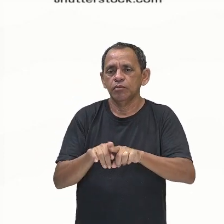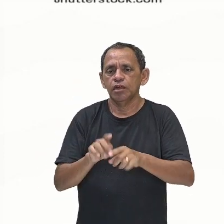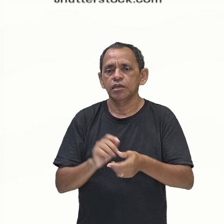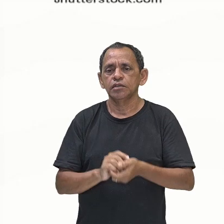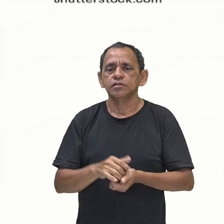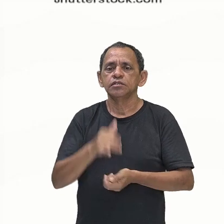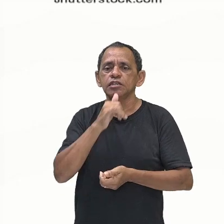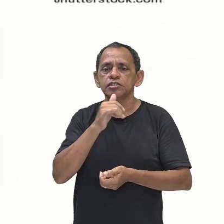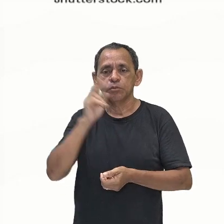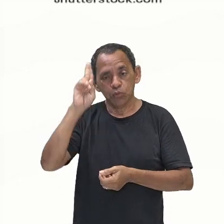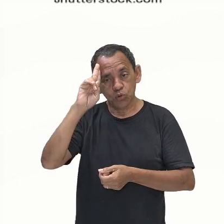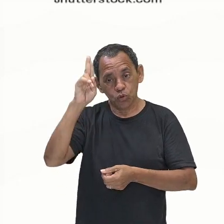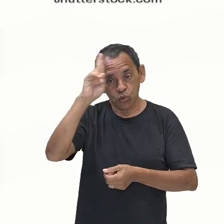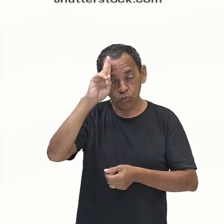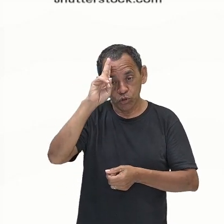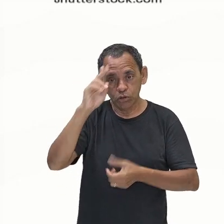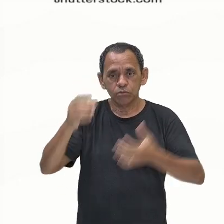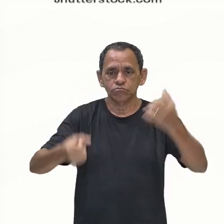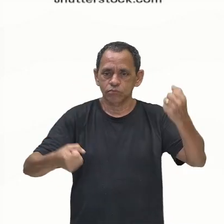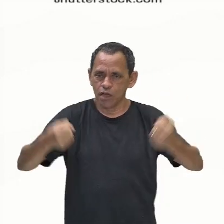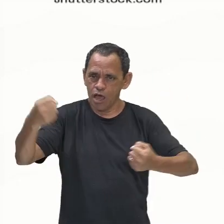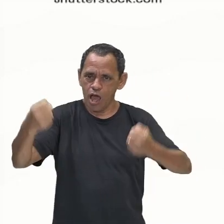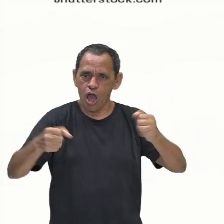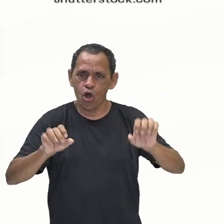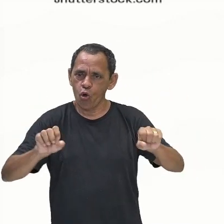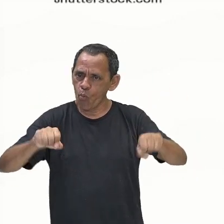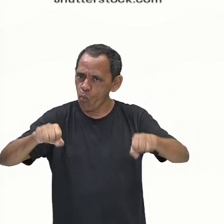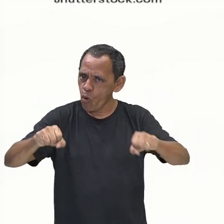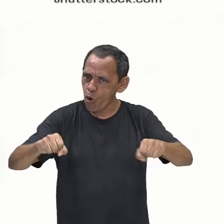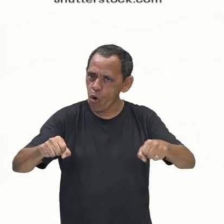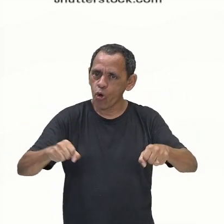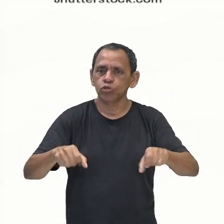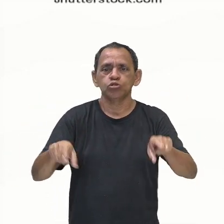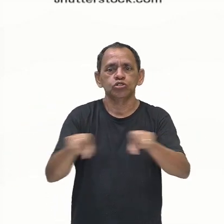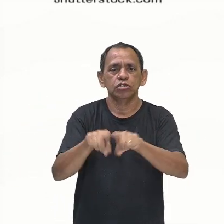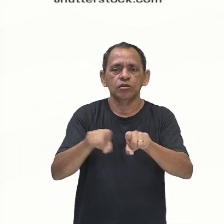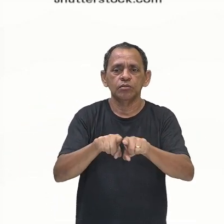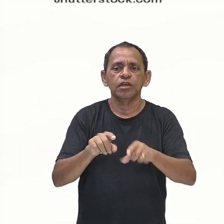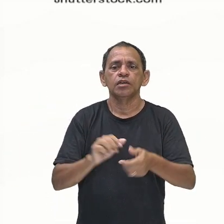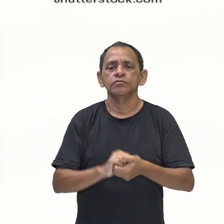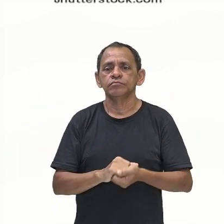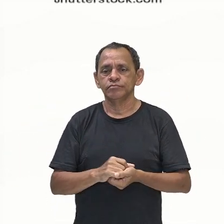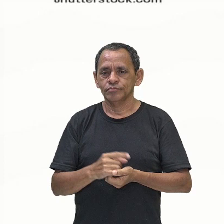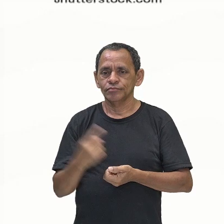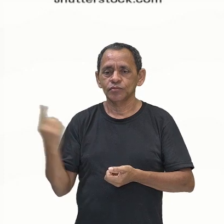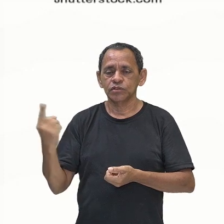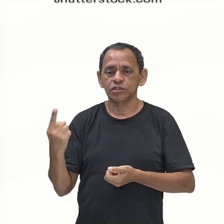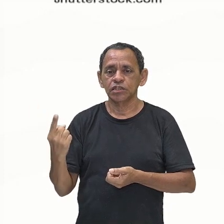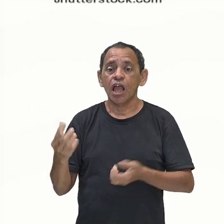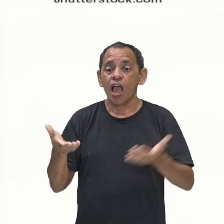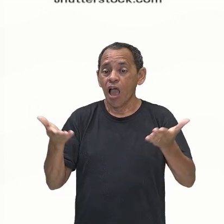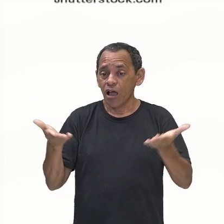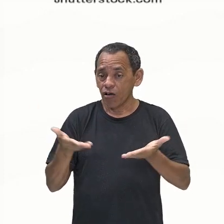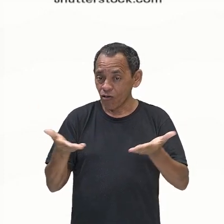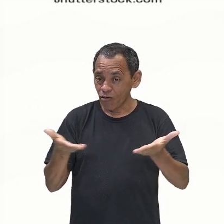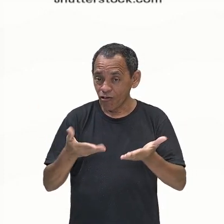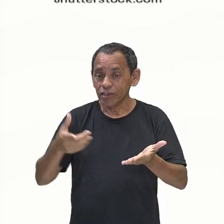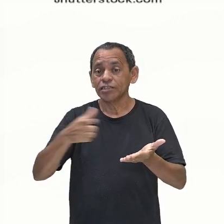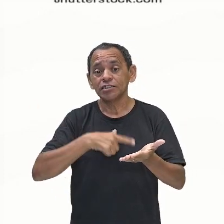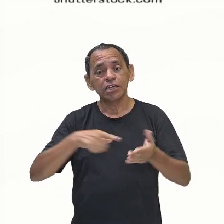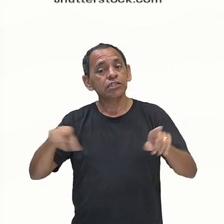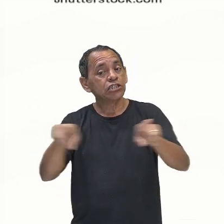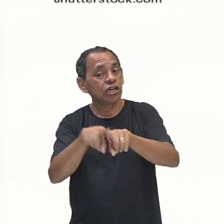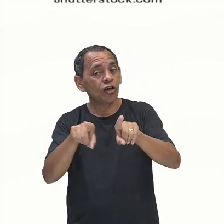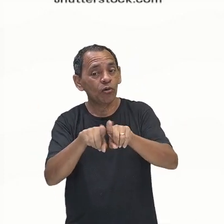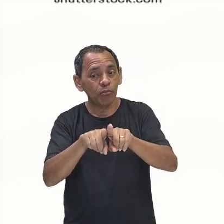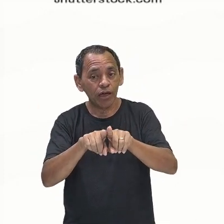Uber Carro Autônomo, gente. Isso aqui é espetacular e sem os sistemas de GPS, ele não existiria de